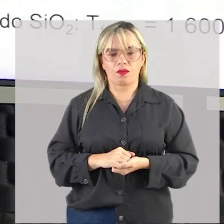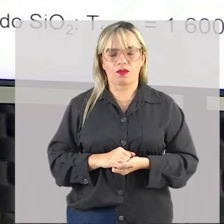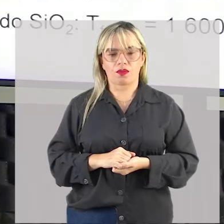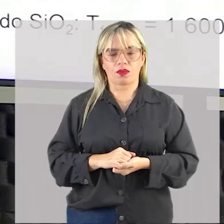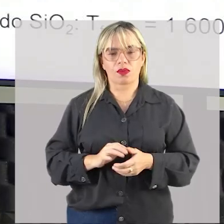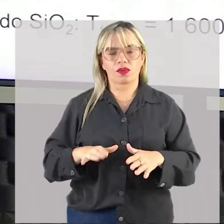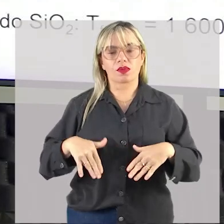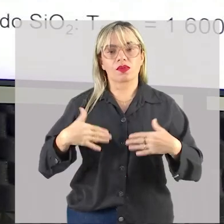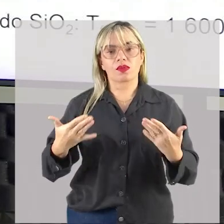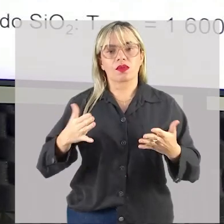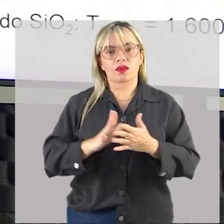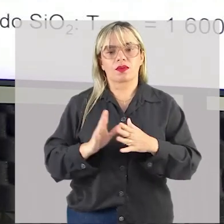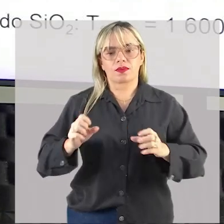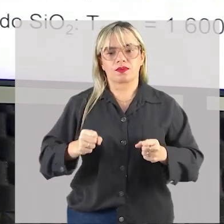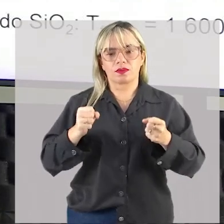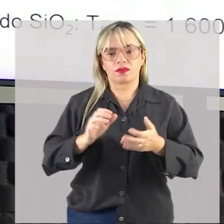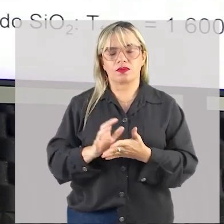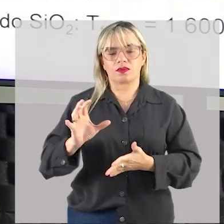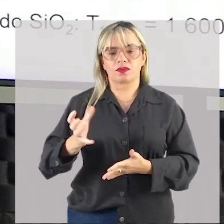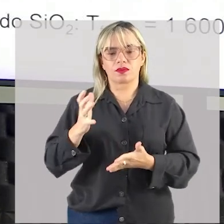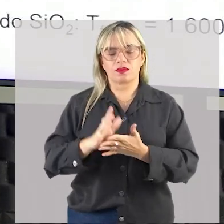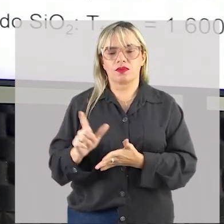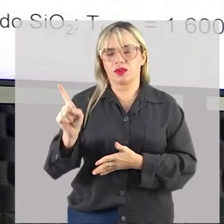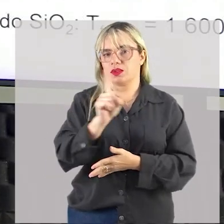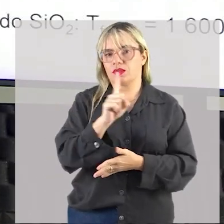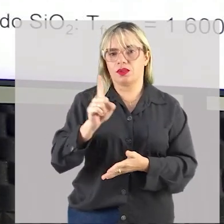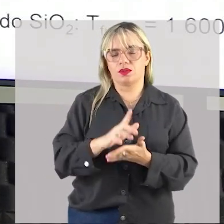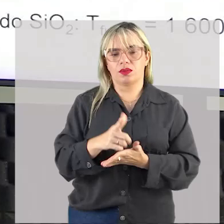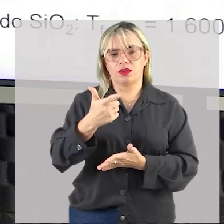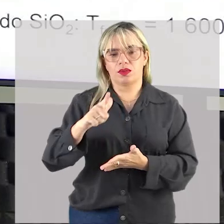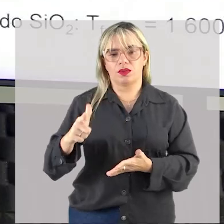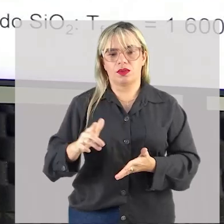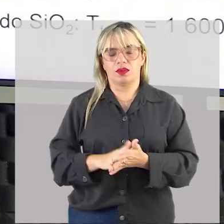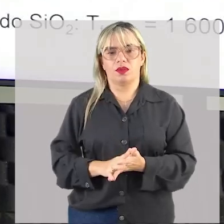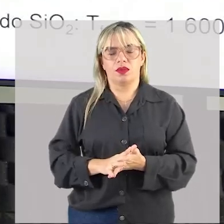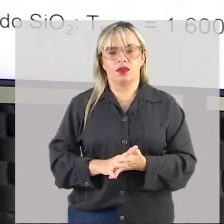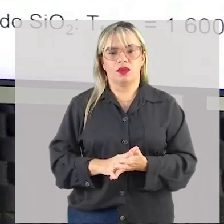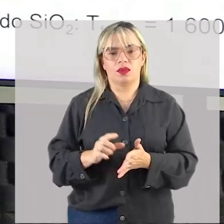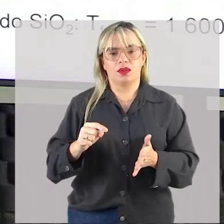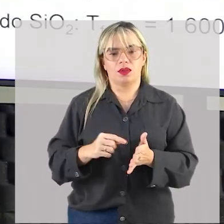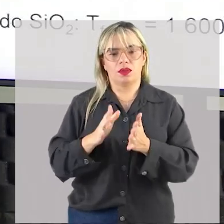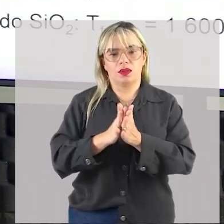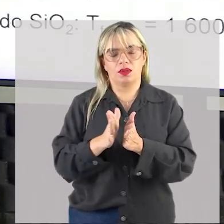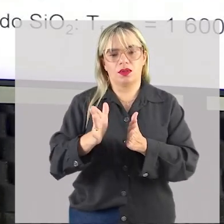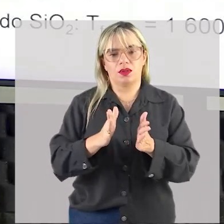o que pode acontecer? Você não vai ter esses pontos, você vai ter um intervalo.